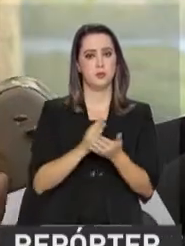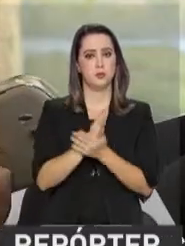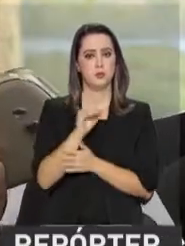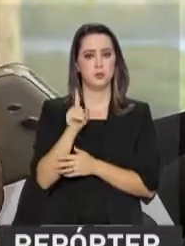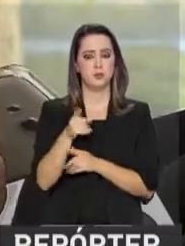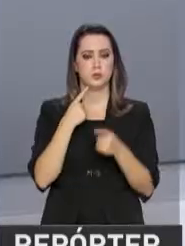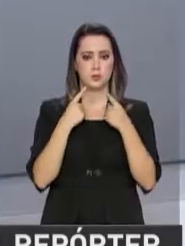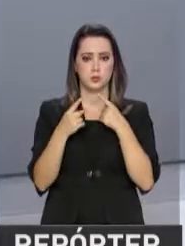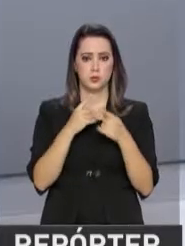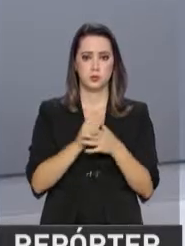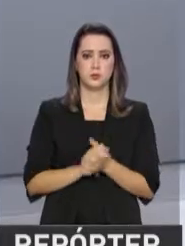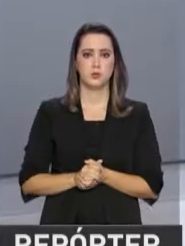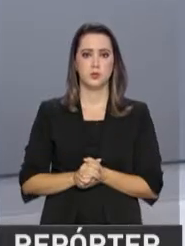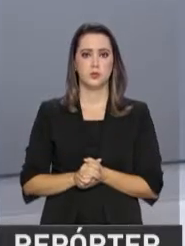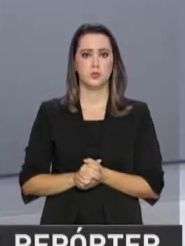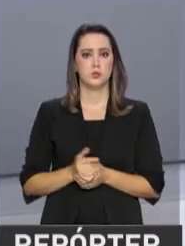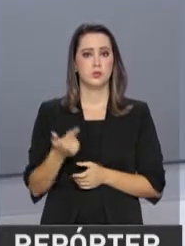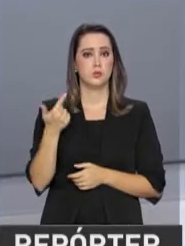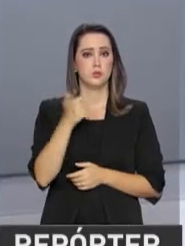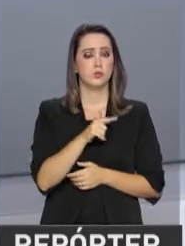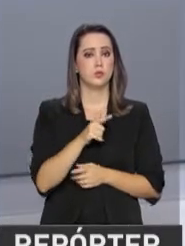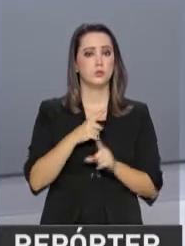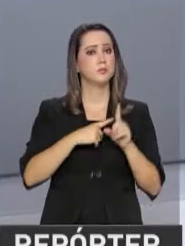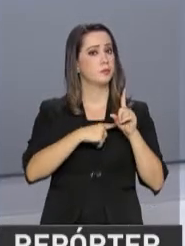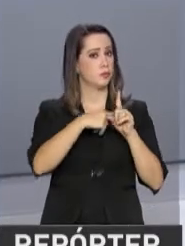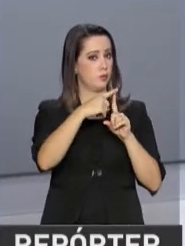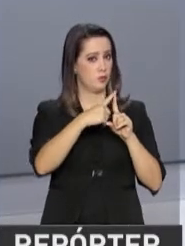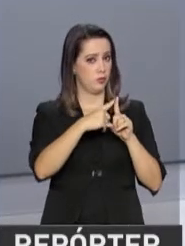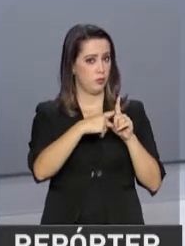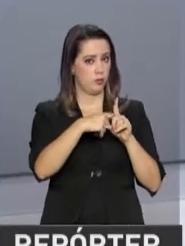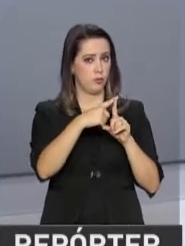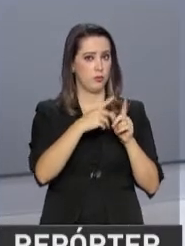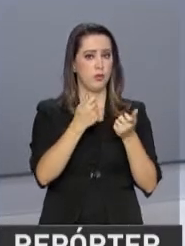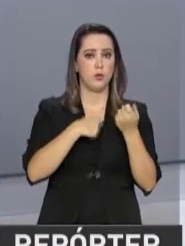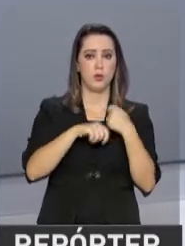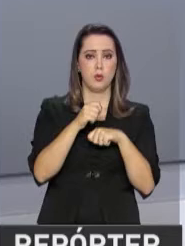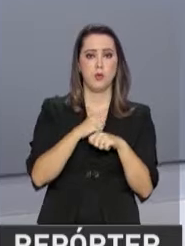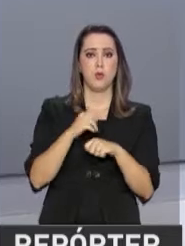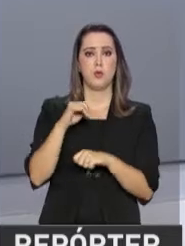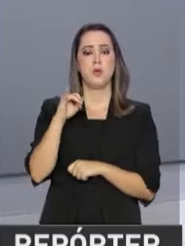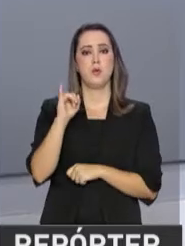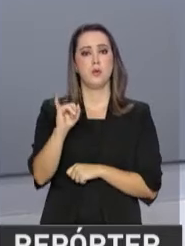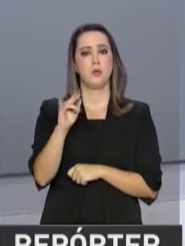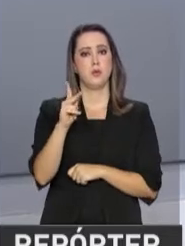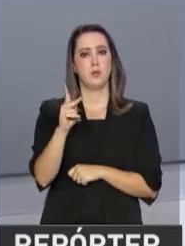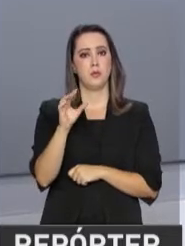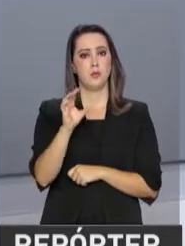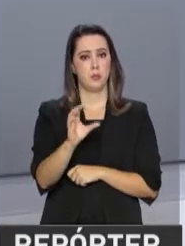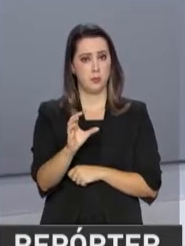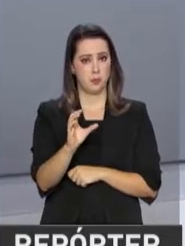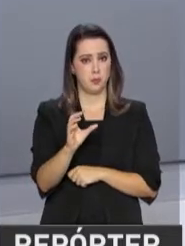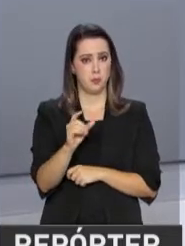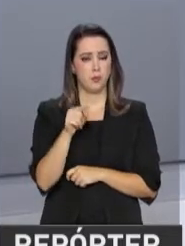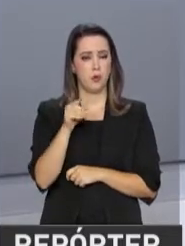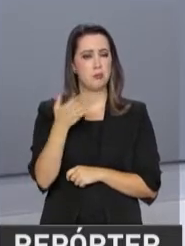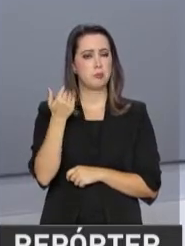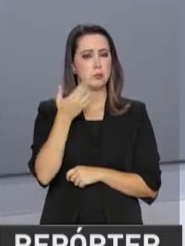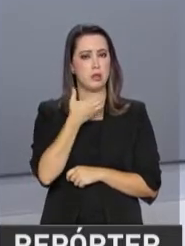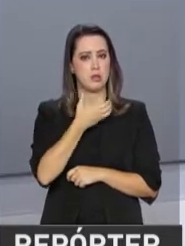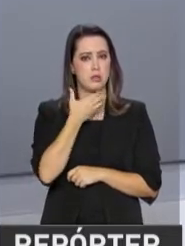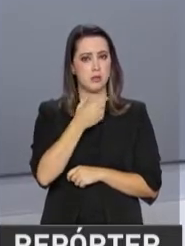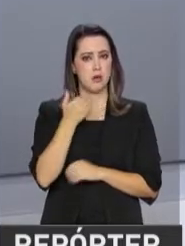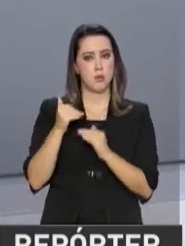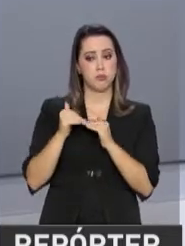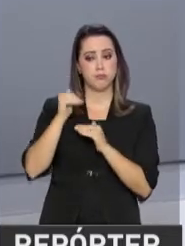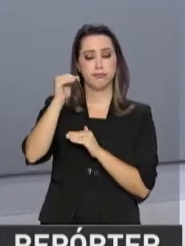será discutido outro termômetro da economia o índice que mede a confiança da indústria em dezembro esse índice registrou o maior